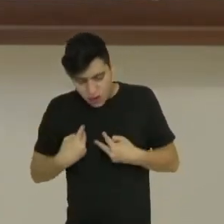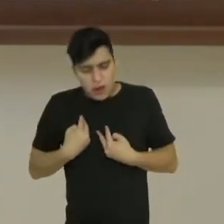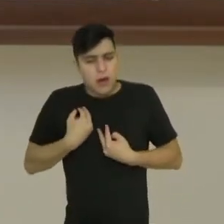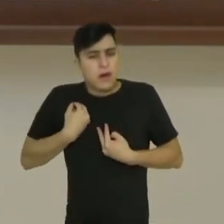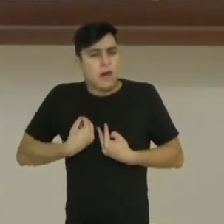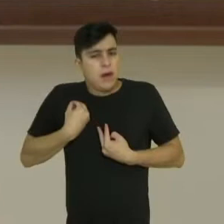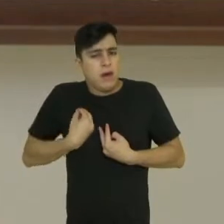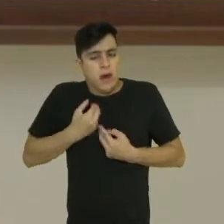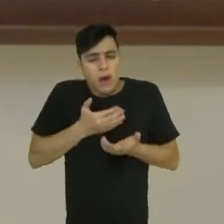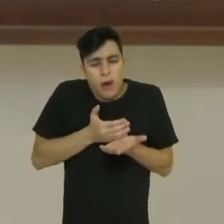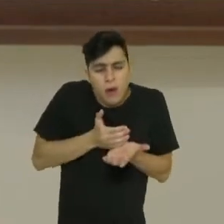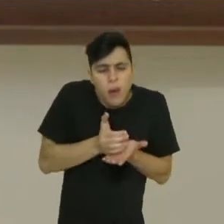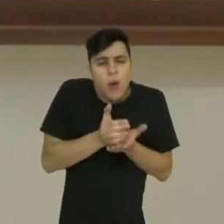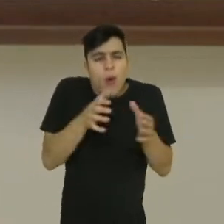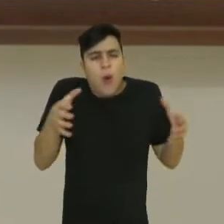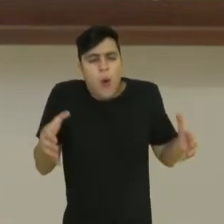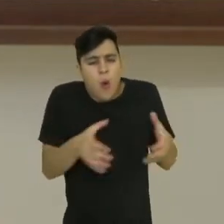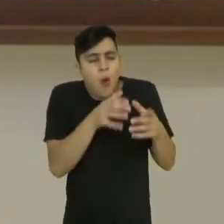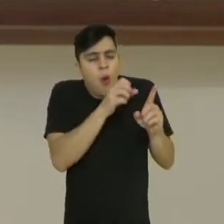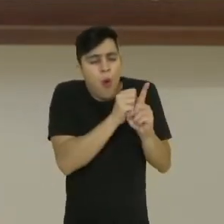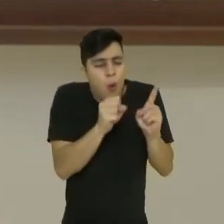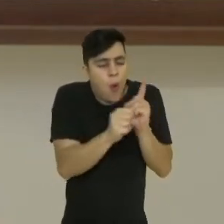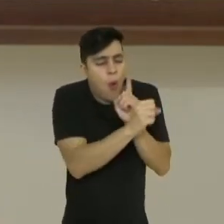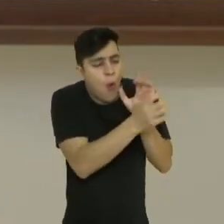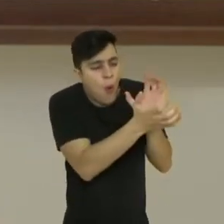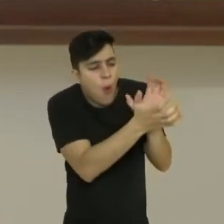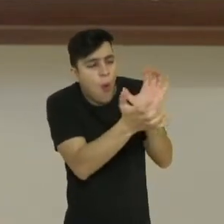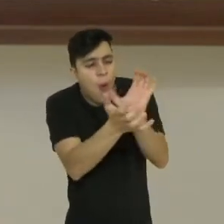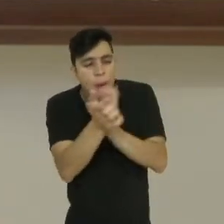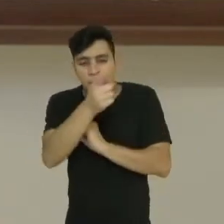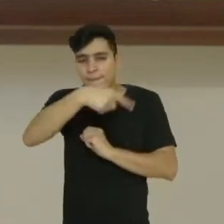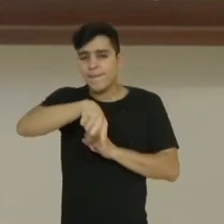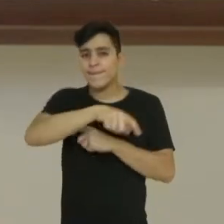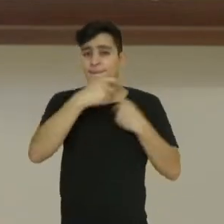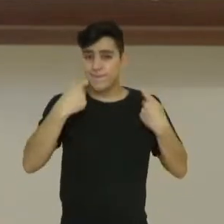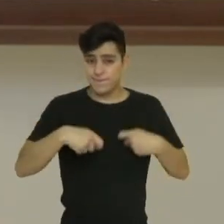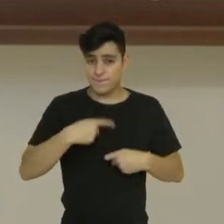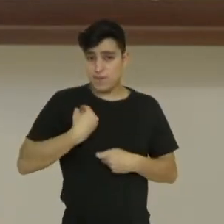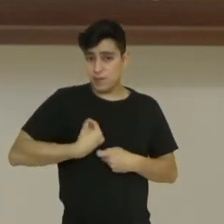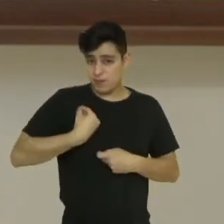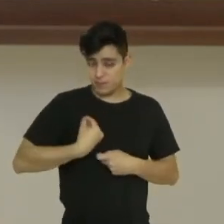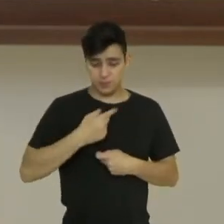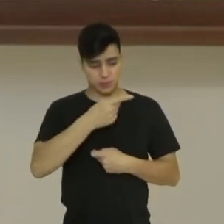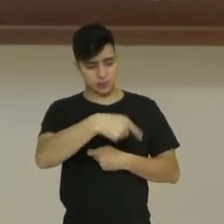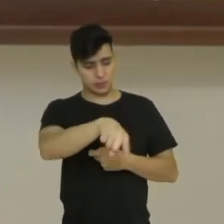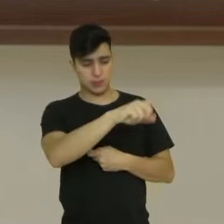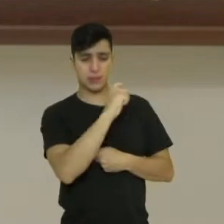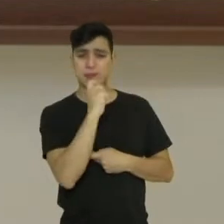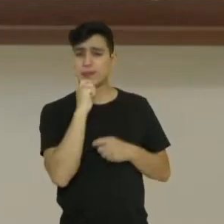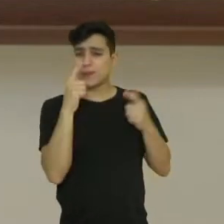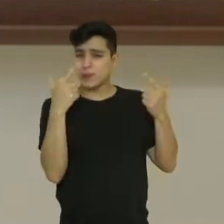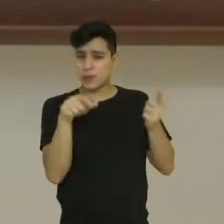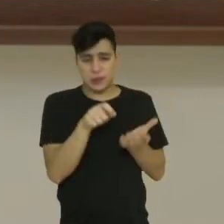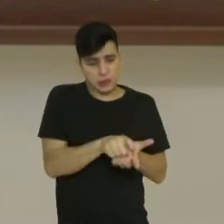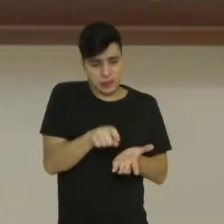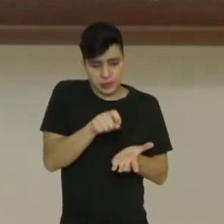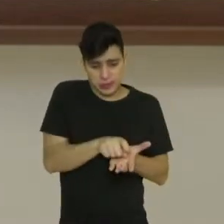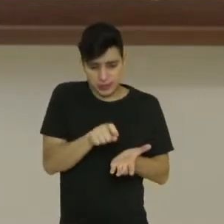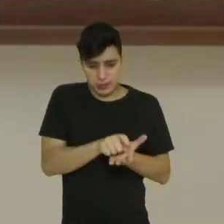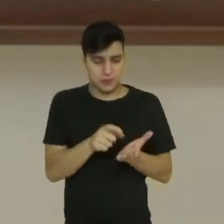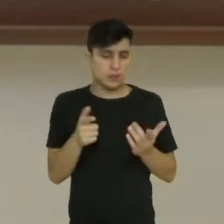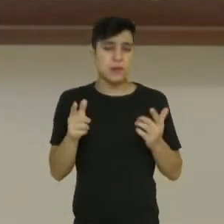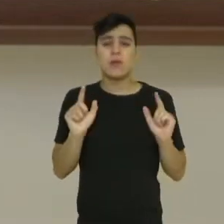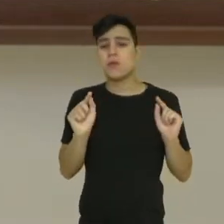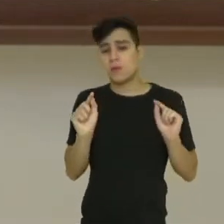tribos, pequenas comunidades, e eles têm que ter uma sobrevivência. Com isso, eles ainda não tinham um sistema de escrita, tanto é que a escrita